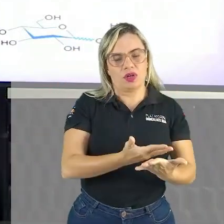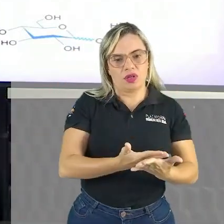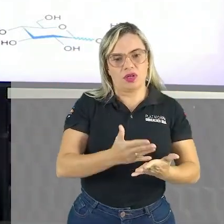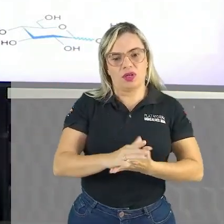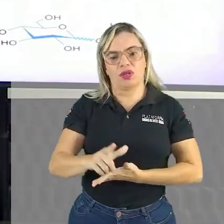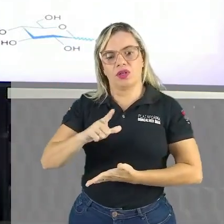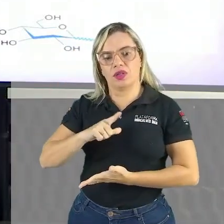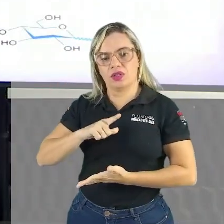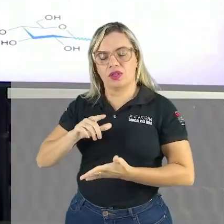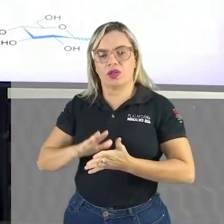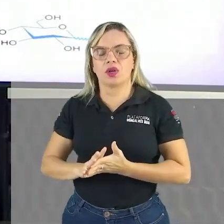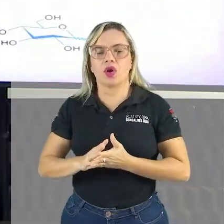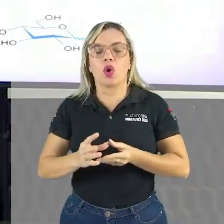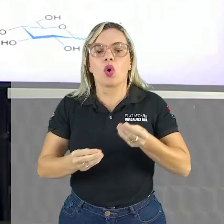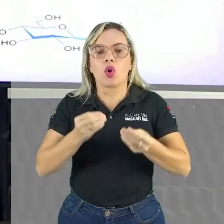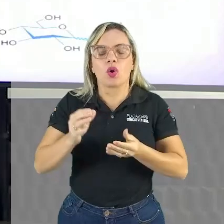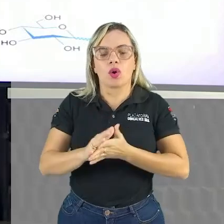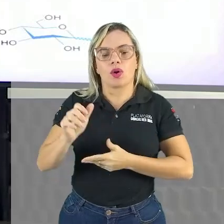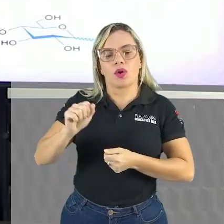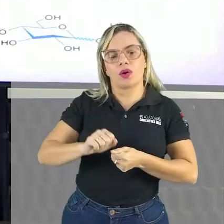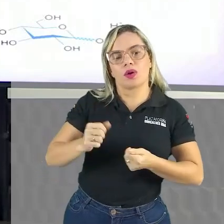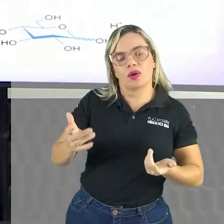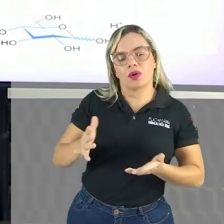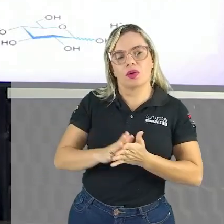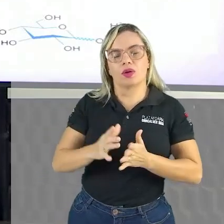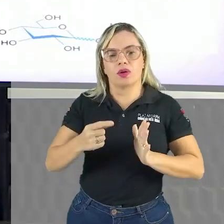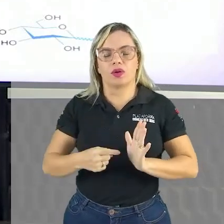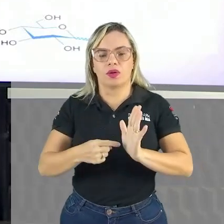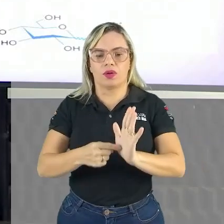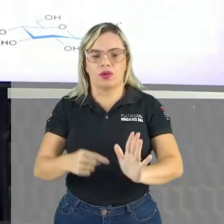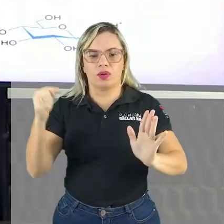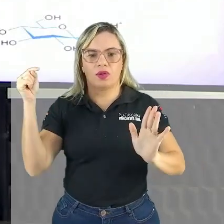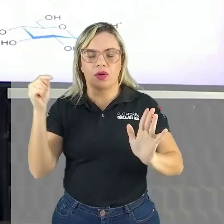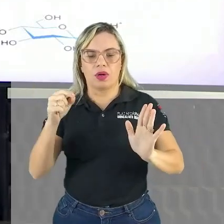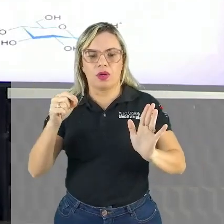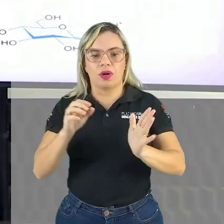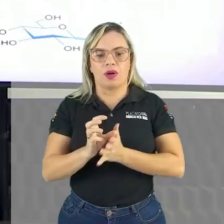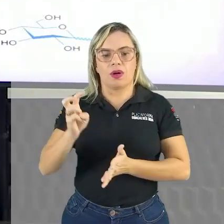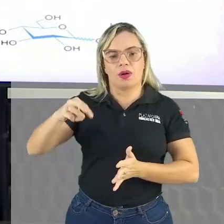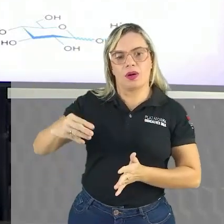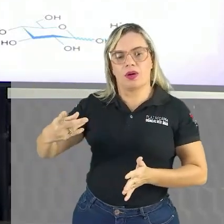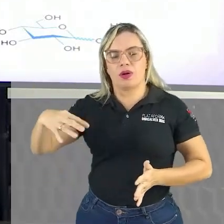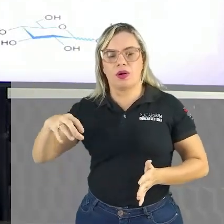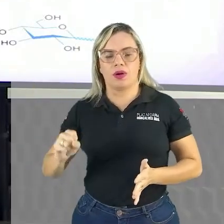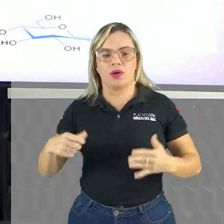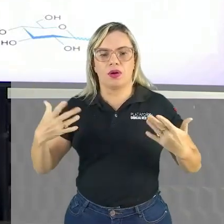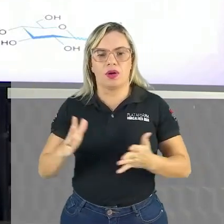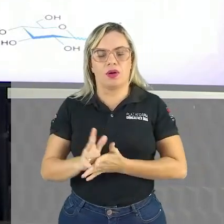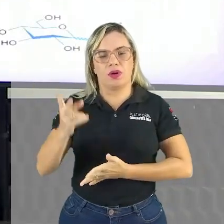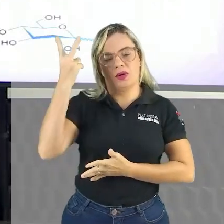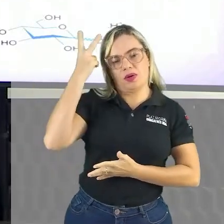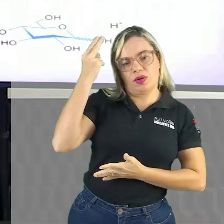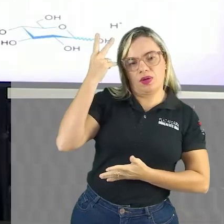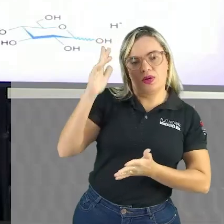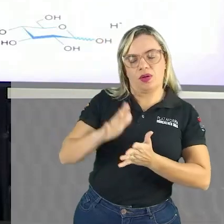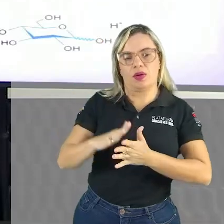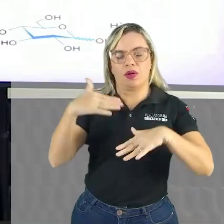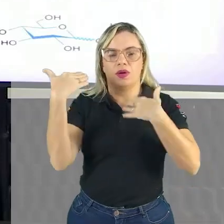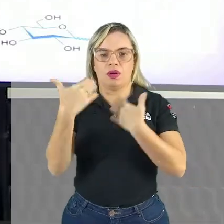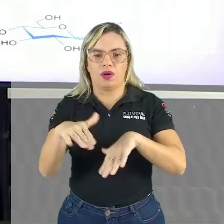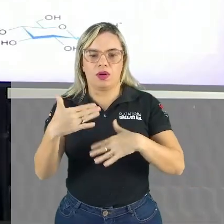bom? E a questão veio justamente no mecanismo. É muito comum nas provas do Enem